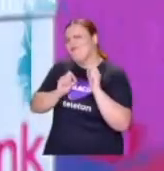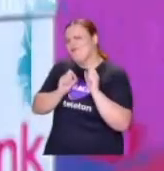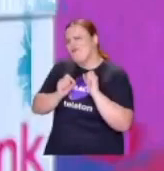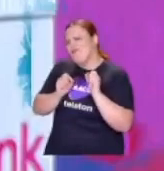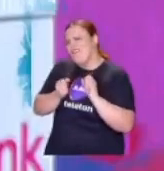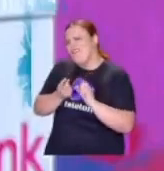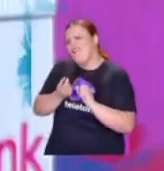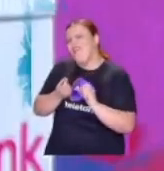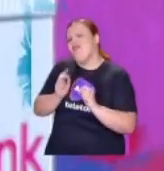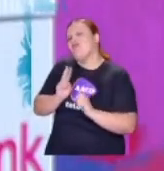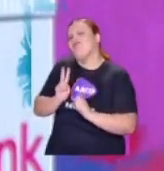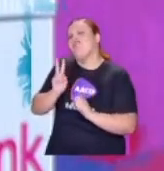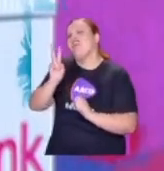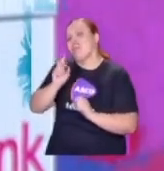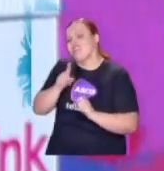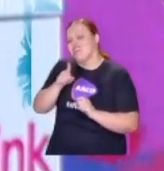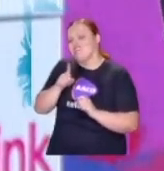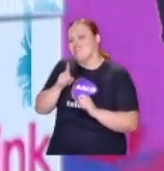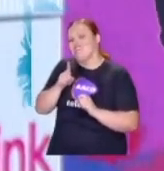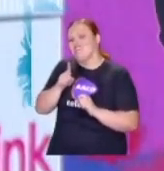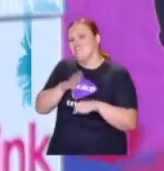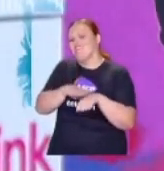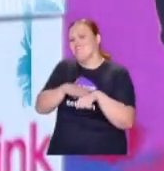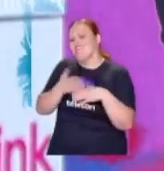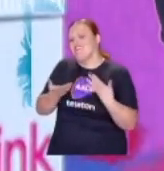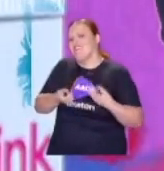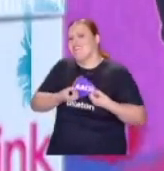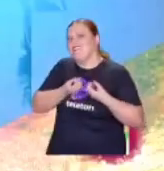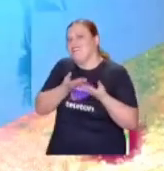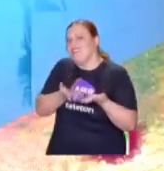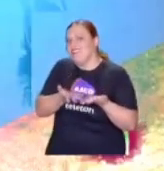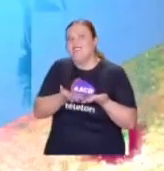doação? Pode contar ou vai aparecer?